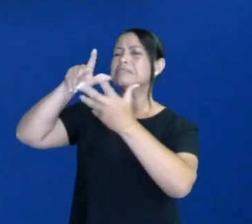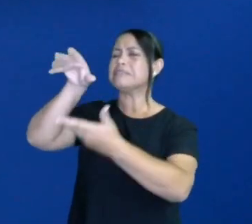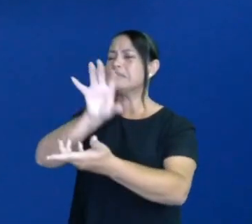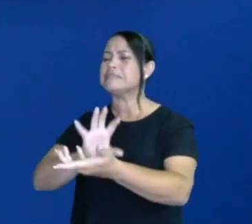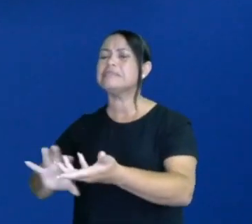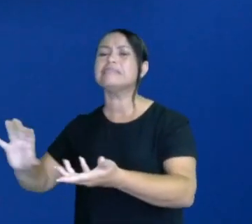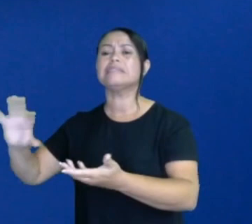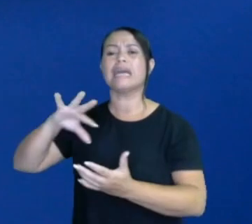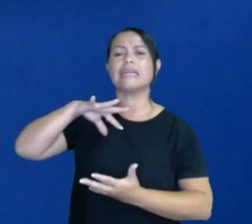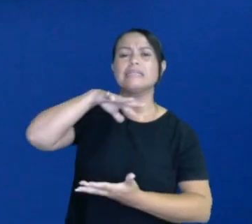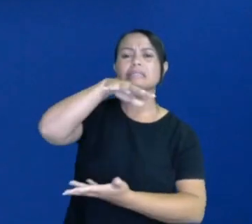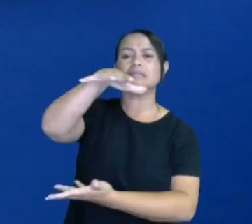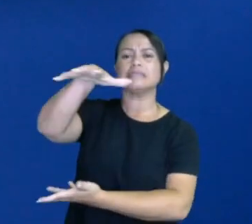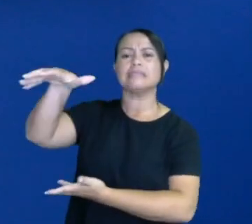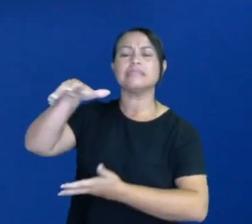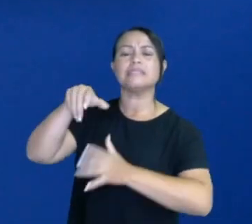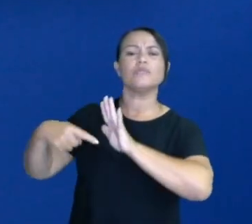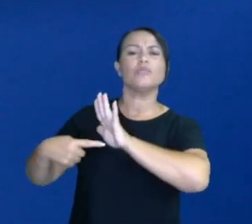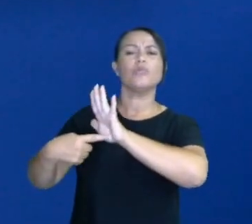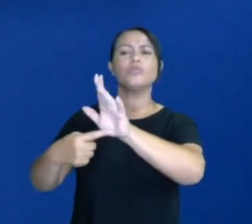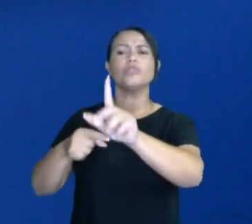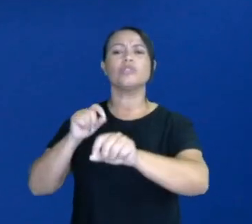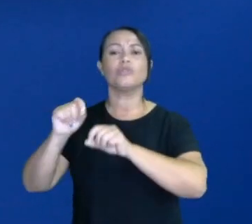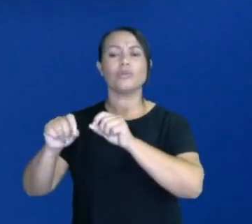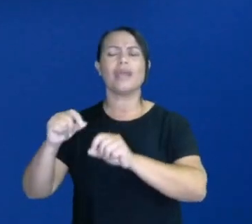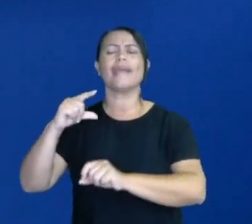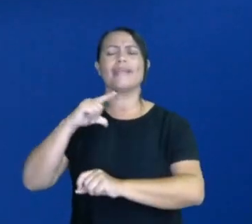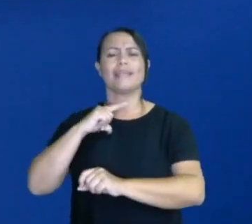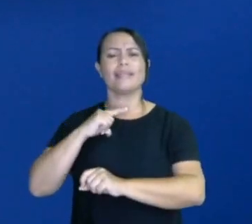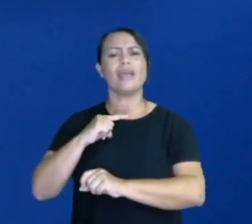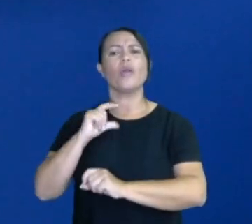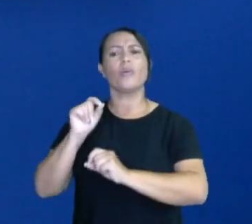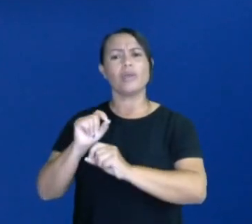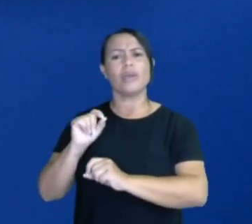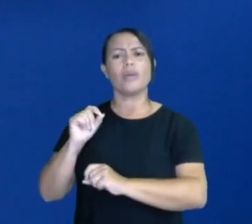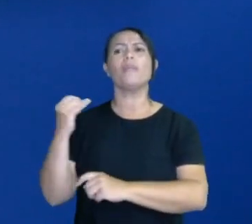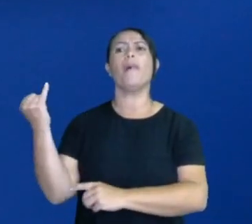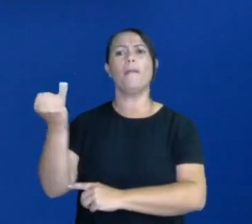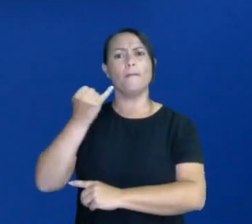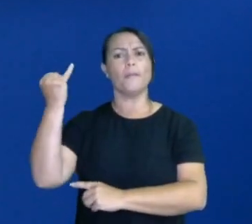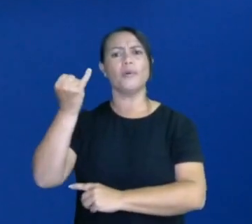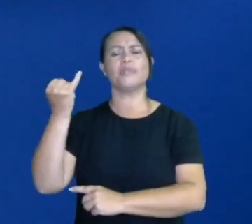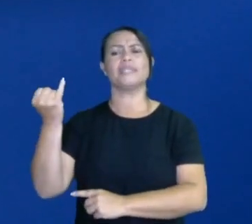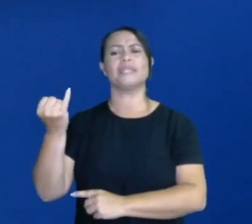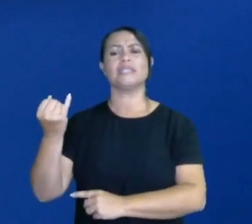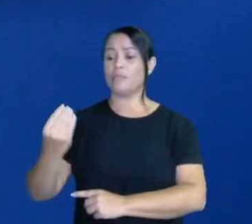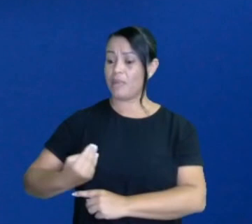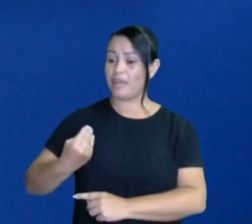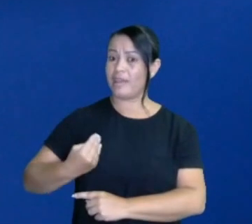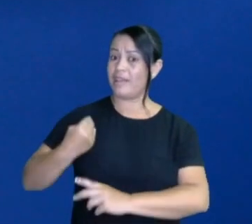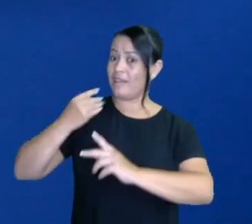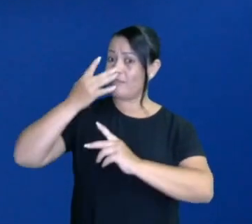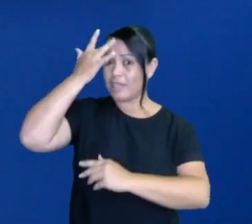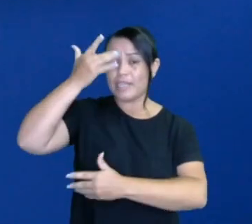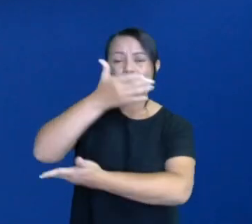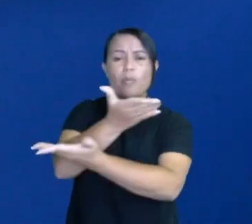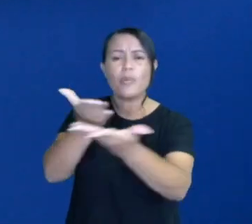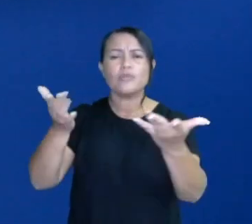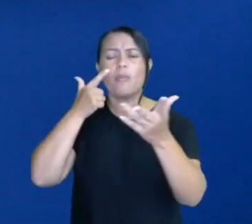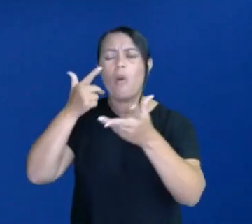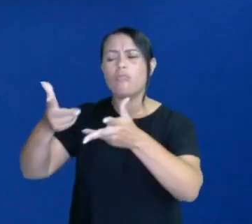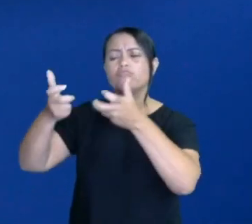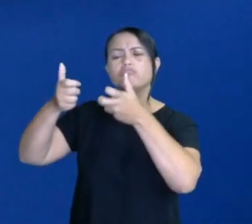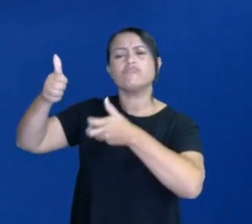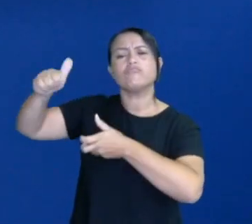uma representação que tem uma utilidade para a vida humana, para que a gente possa analisar e perceber